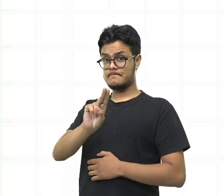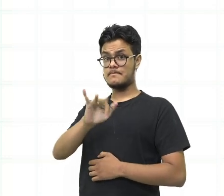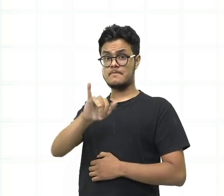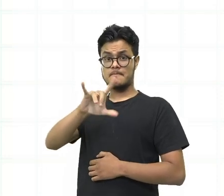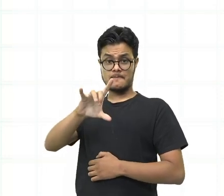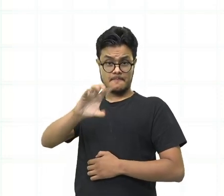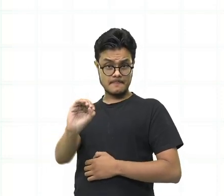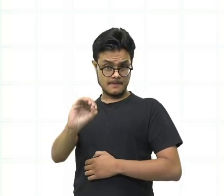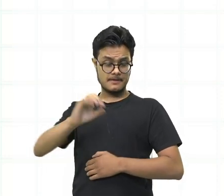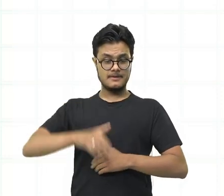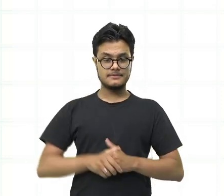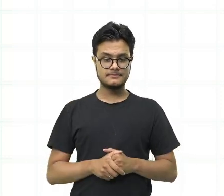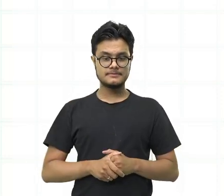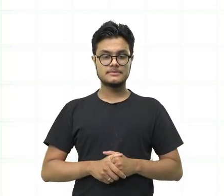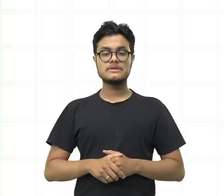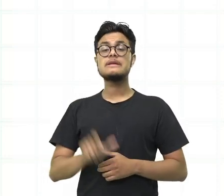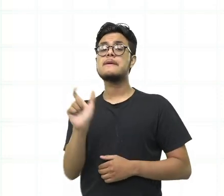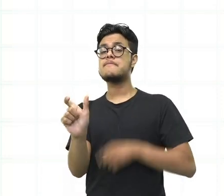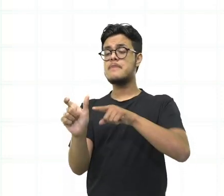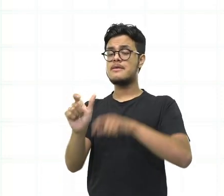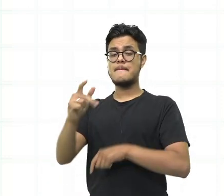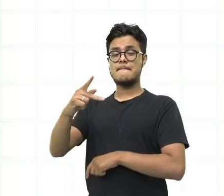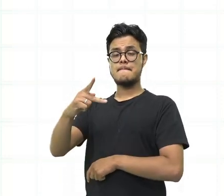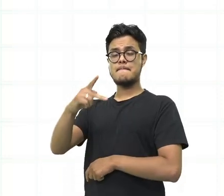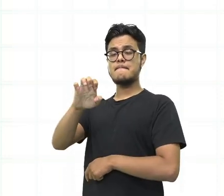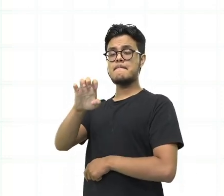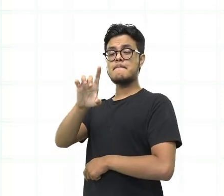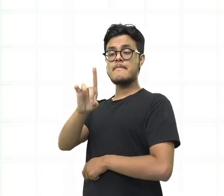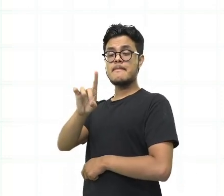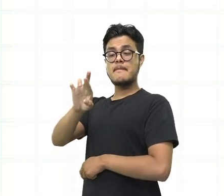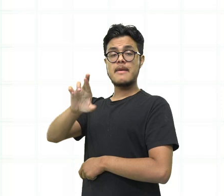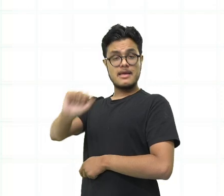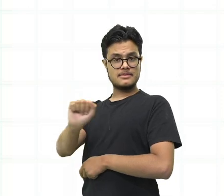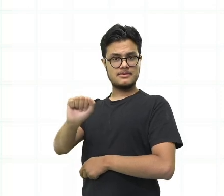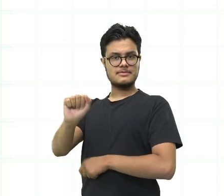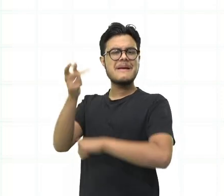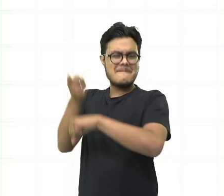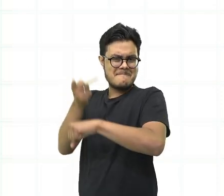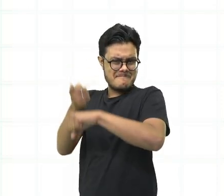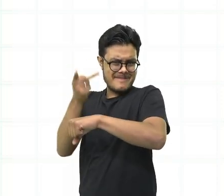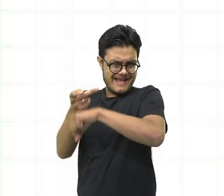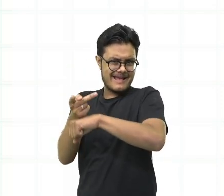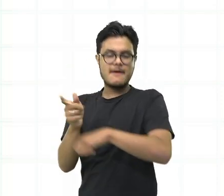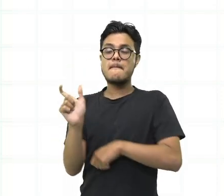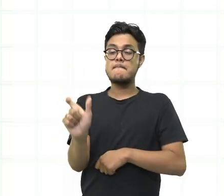né, é o nosso radical, que vem da onde? De pedra, né?